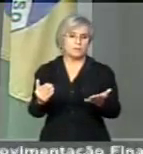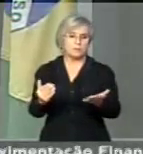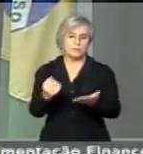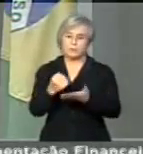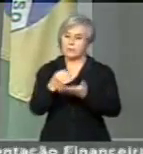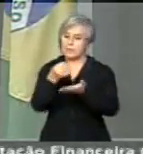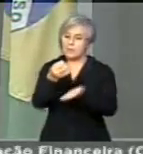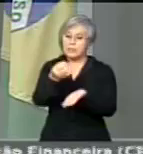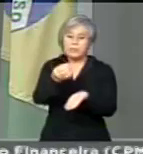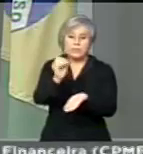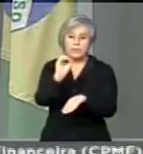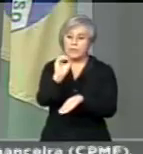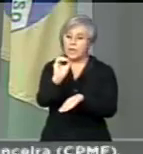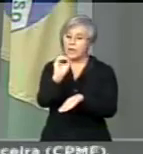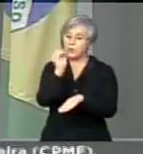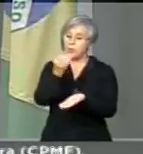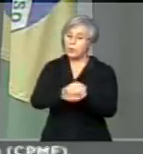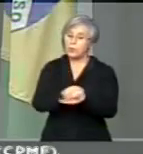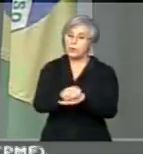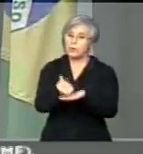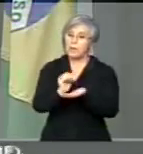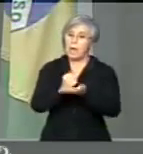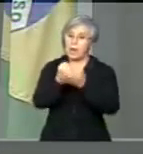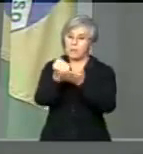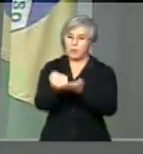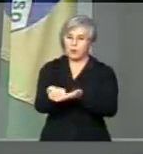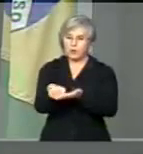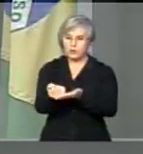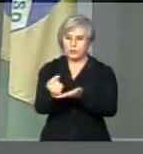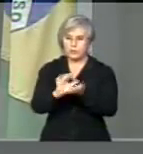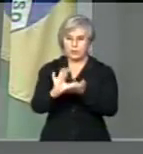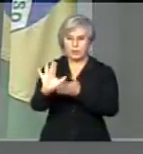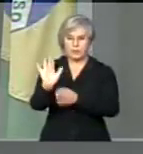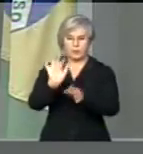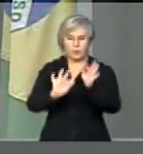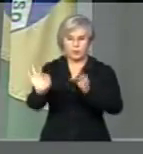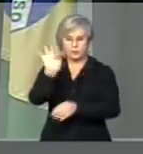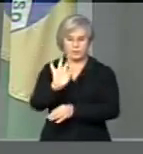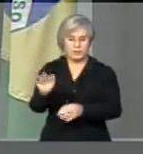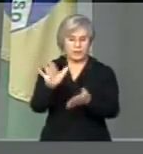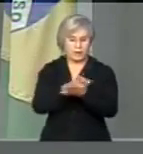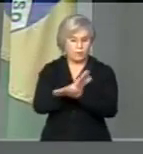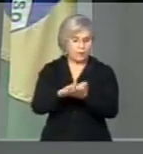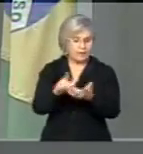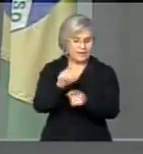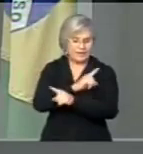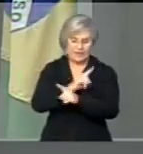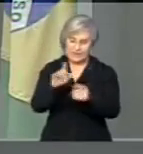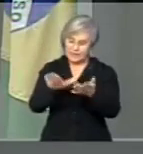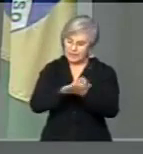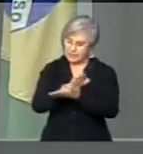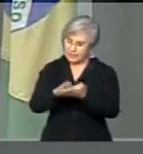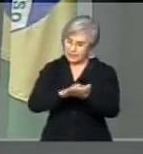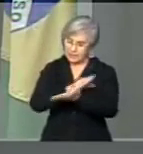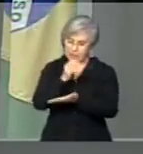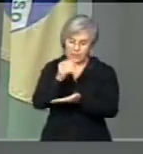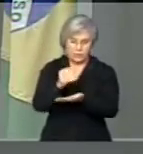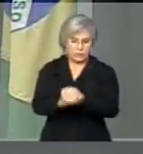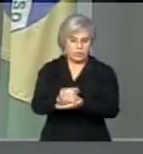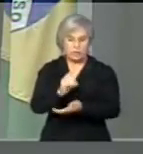de apoio de recursos federal. Nada mais do que